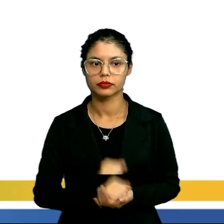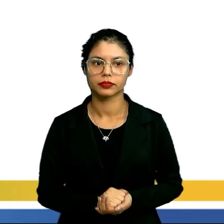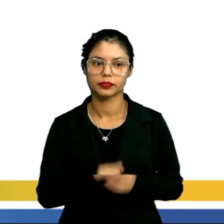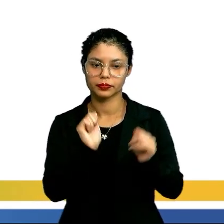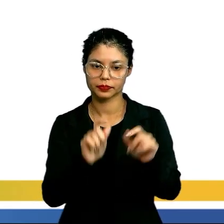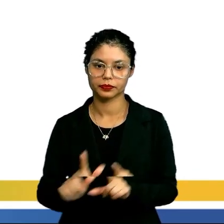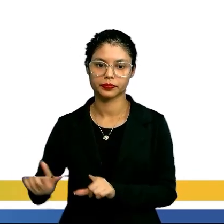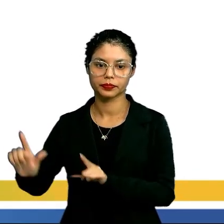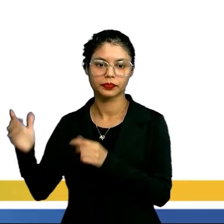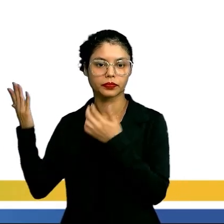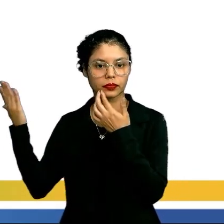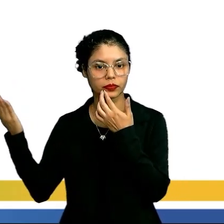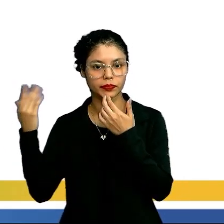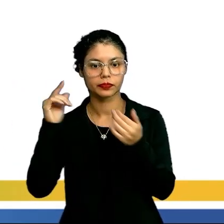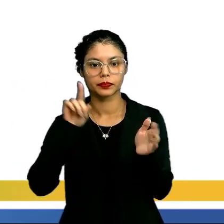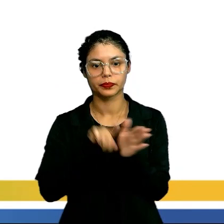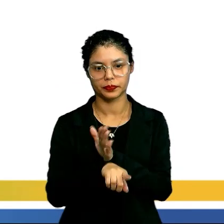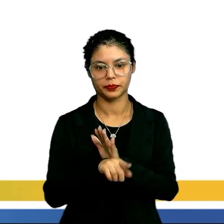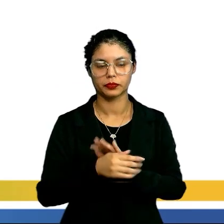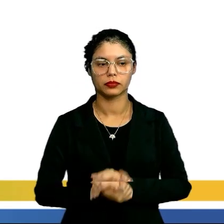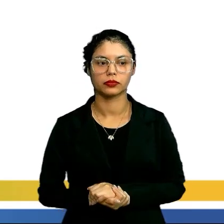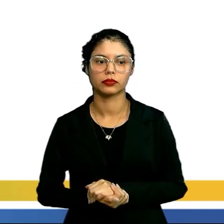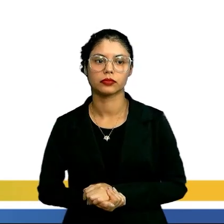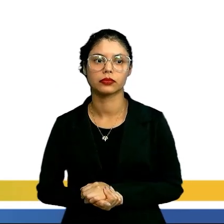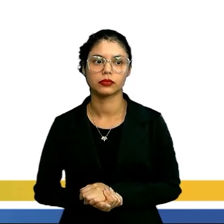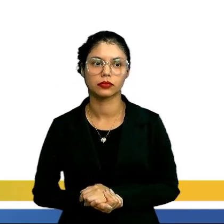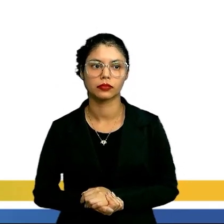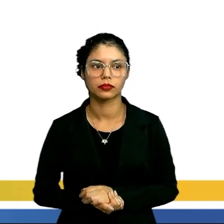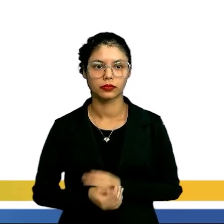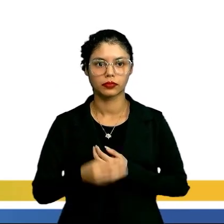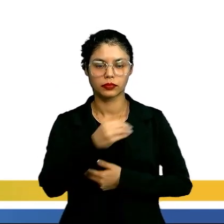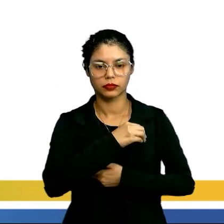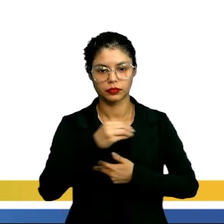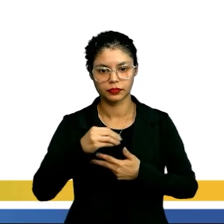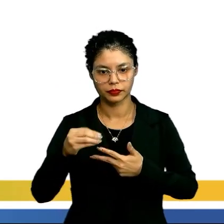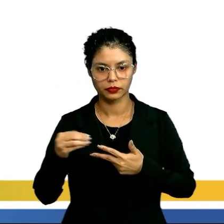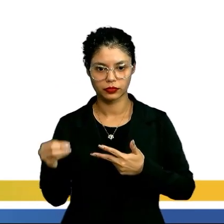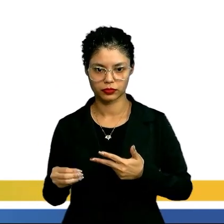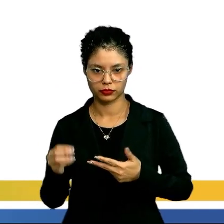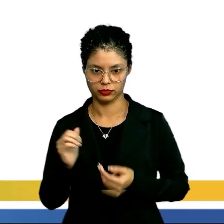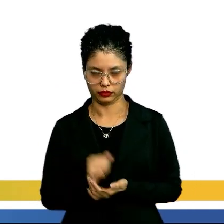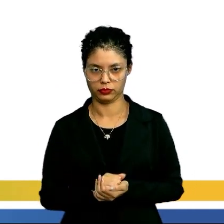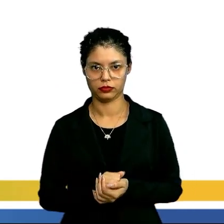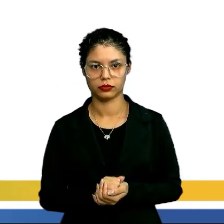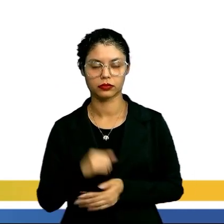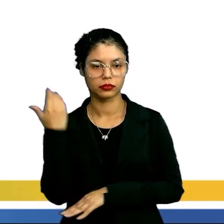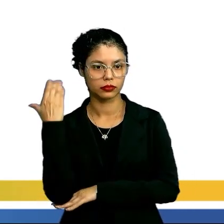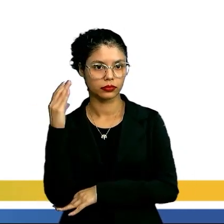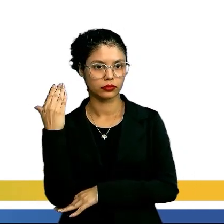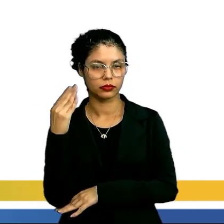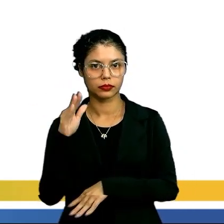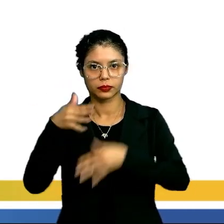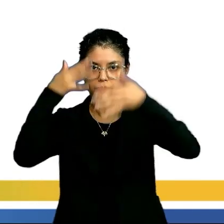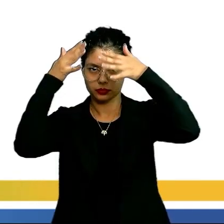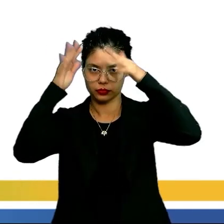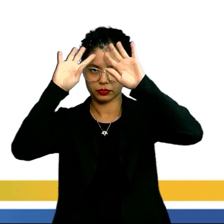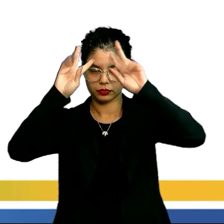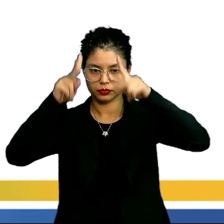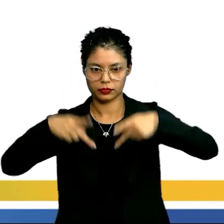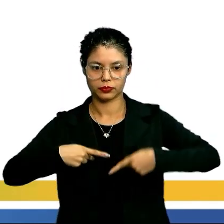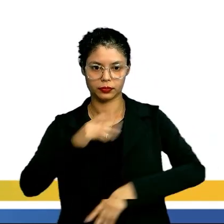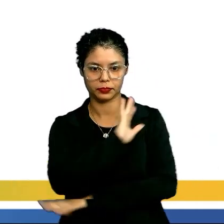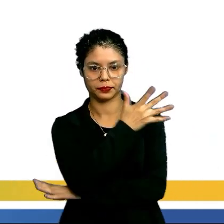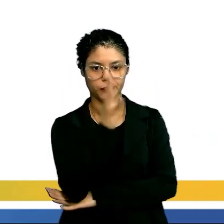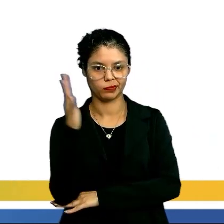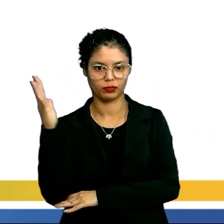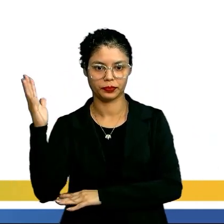Na tela, nós temos uma questão. Essa questão ela é a questão Enem, ela está no nosso livro 2 de Ciências da Natureza. Está lá na